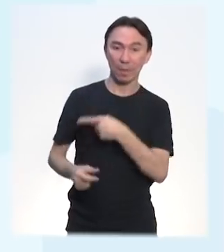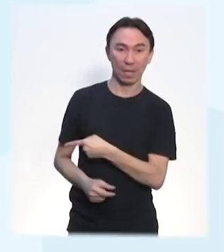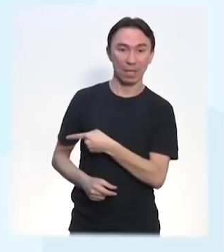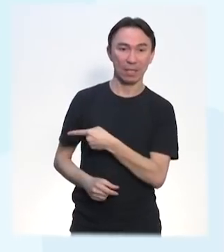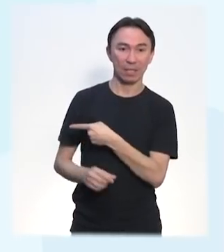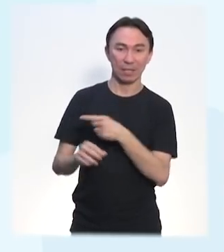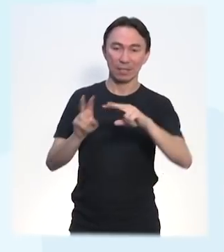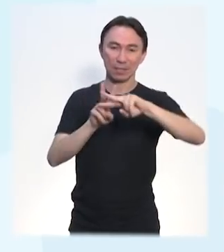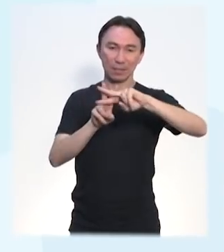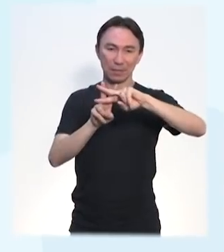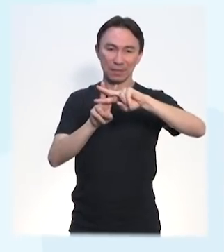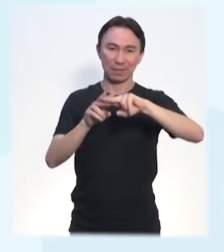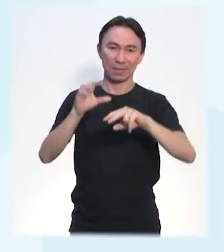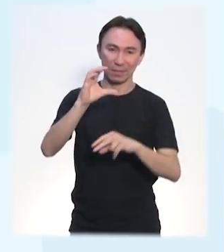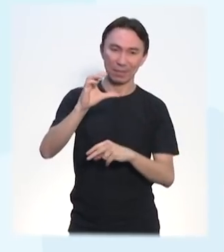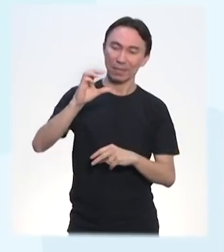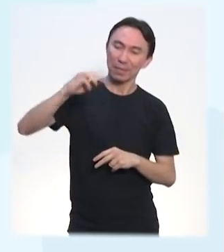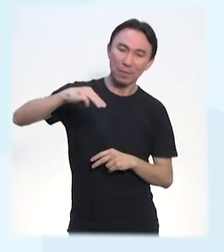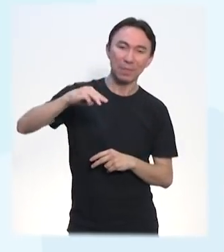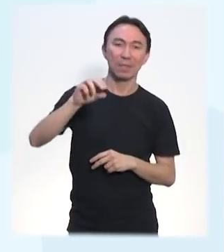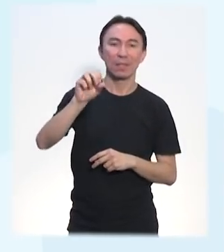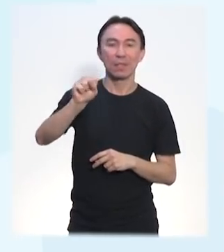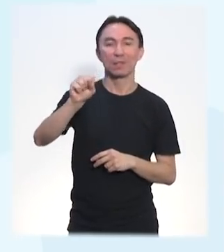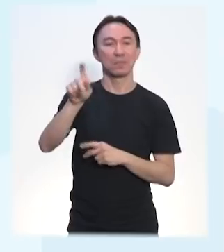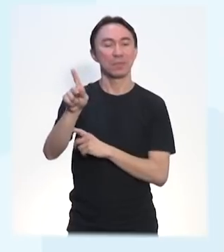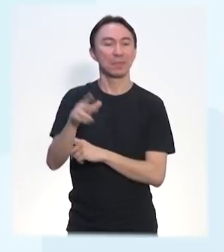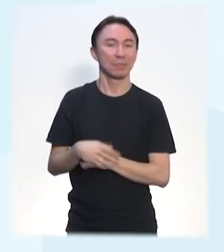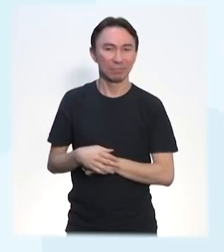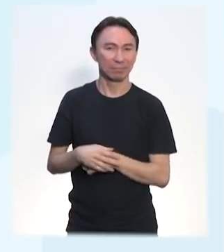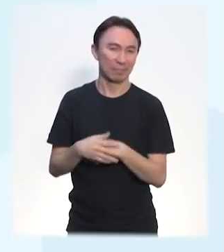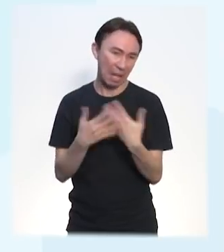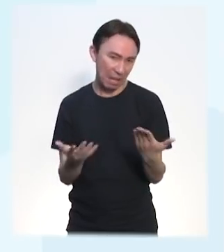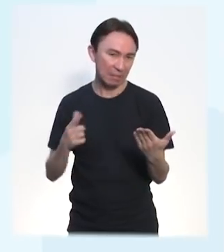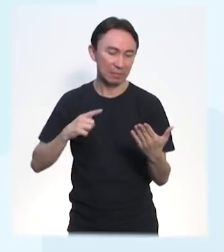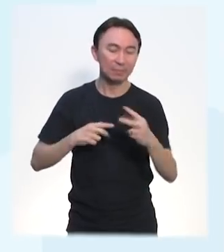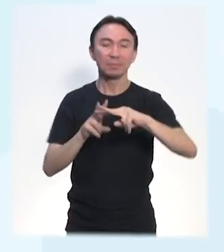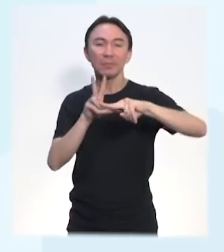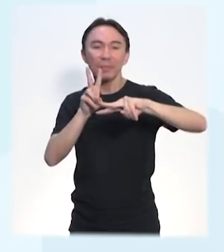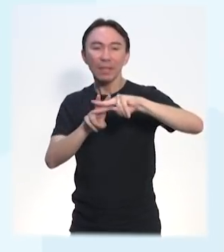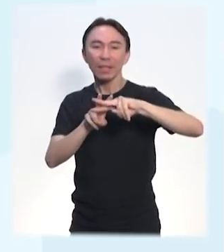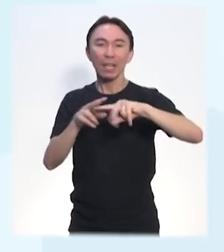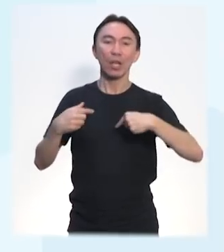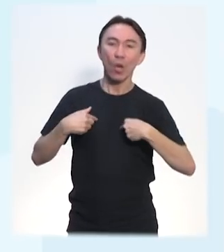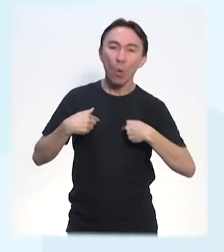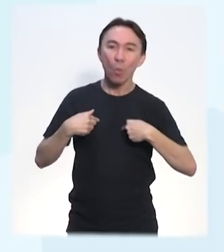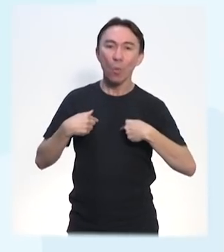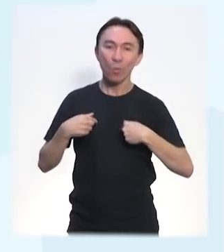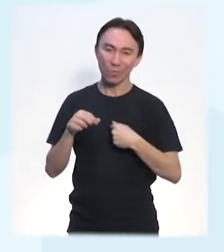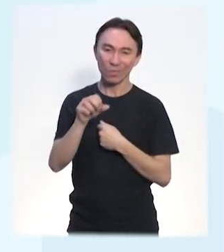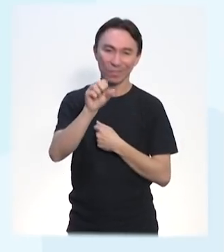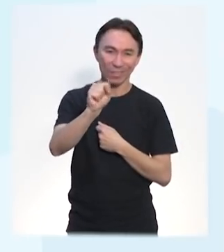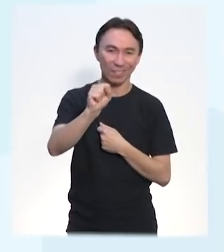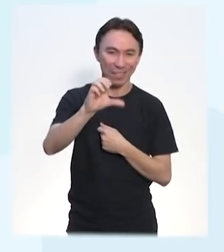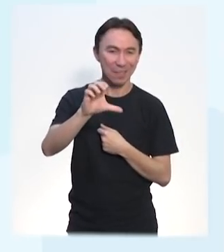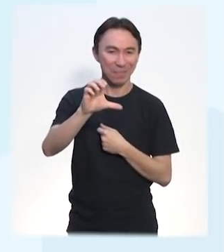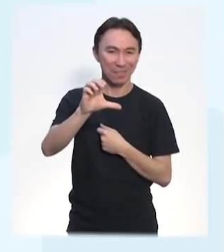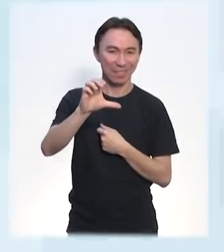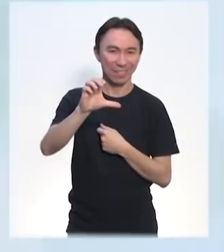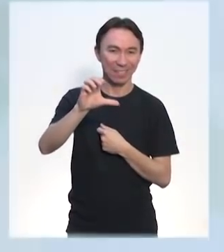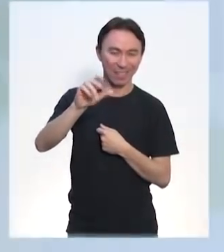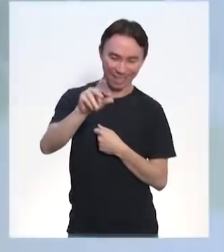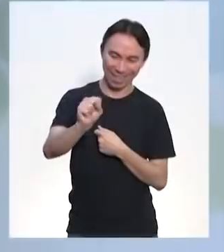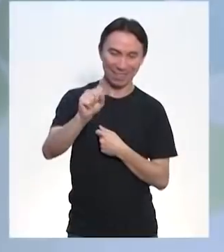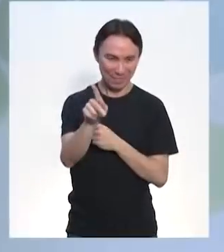CMSP_matemática, com as hashtags, né, eu no CMSP e CMSP. Então, qual que é a ideia, né? Qual que é